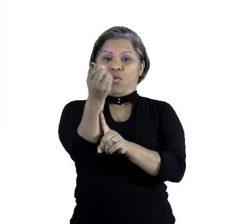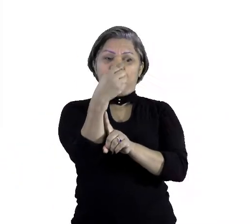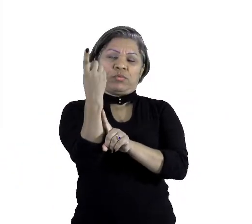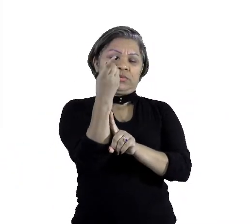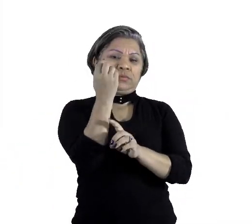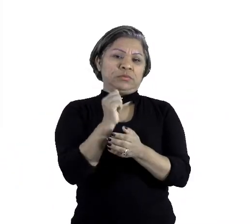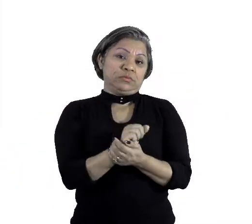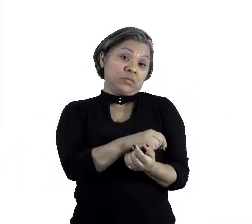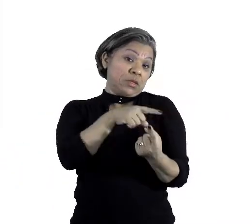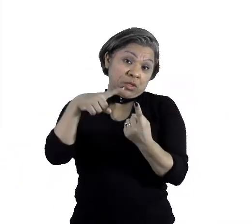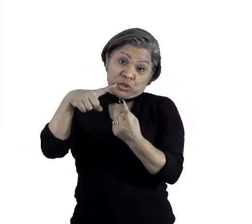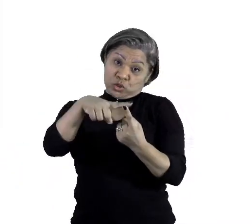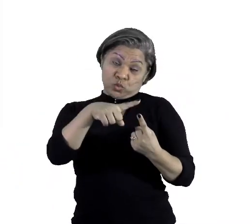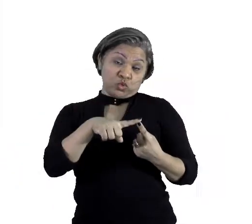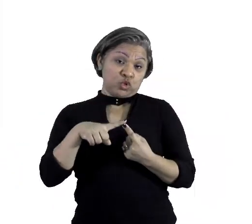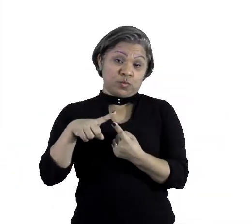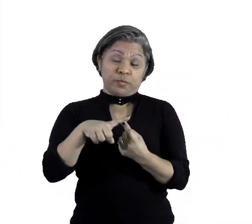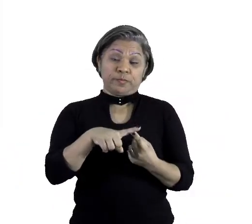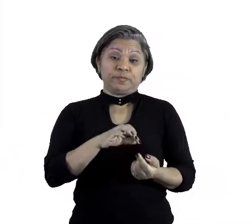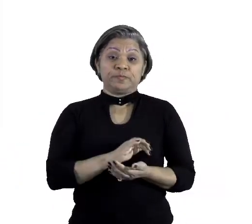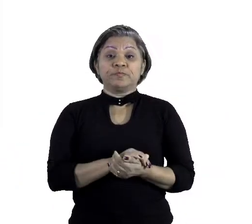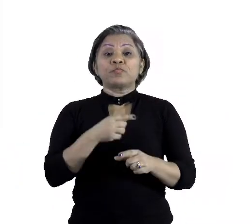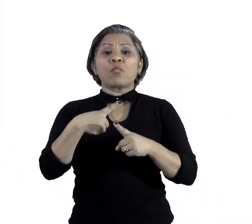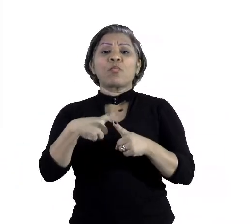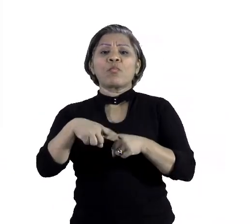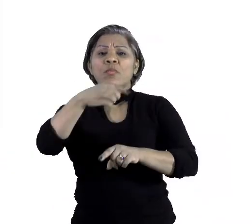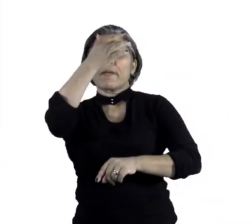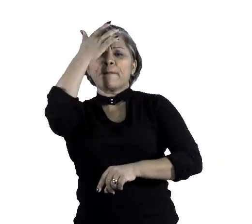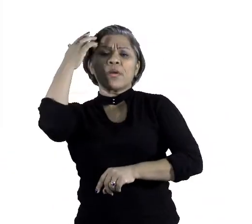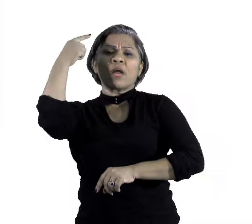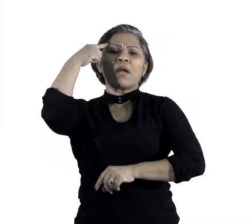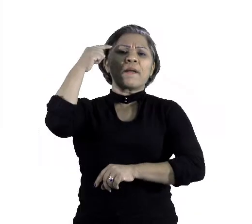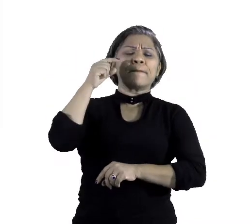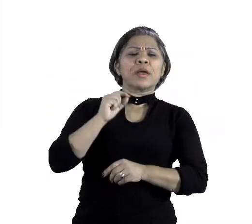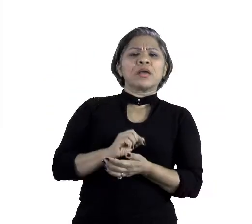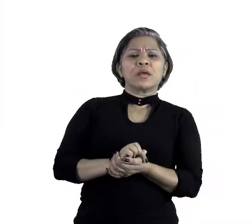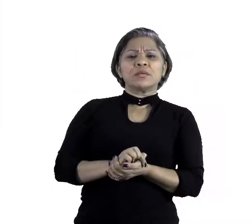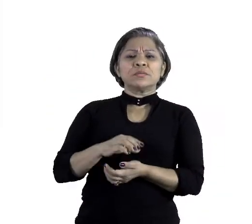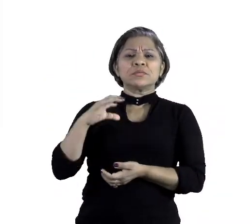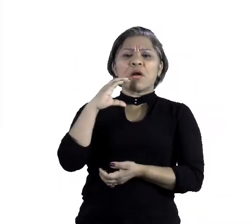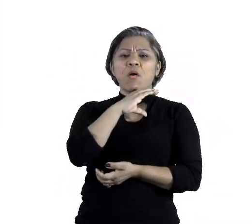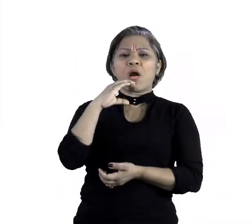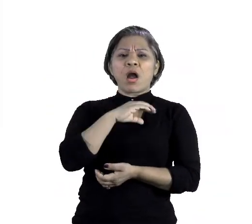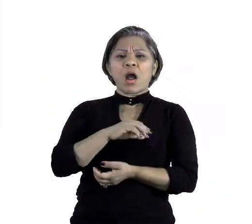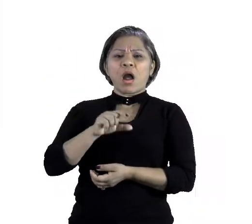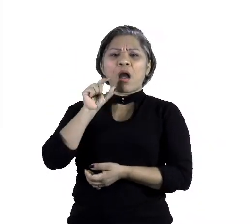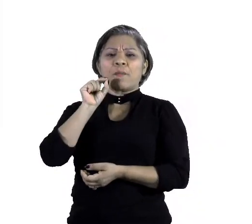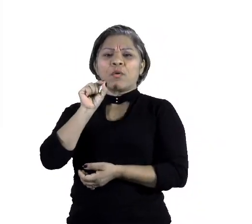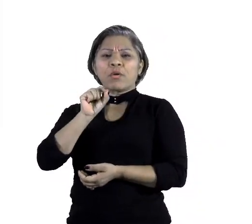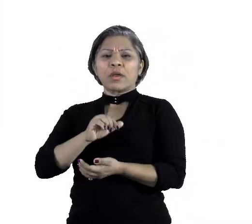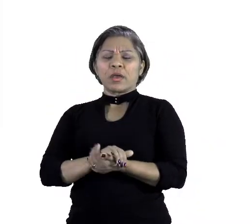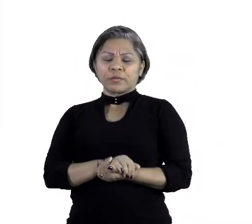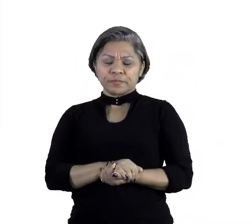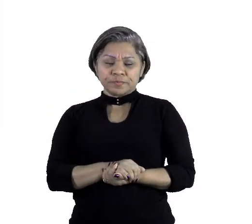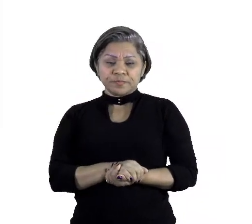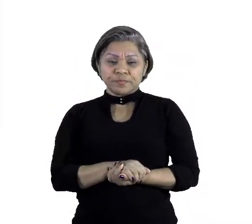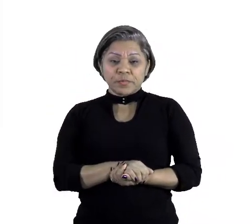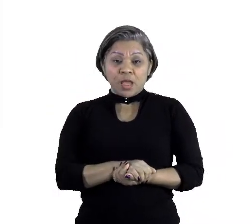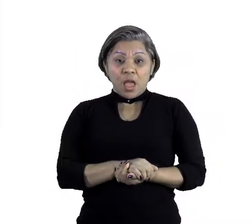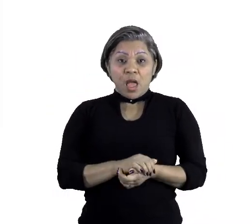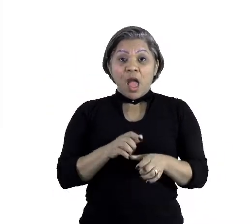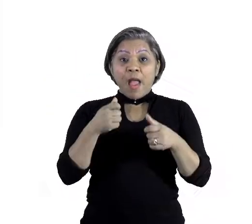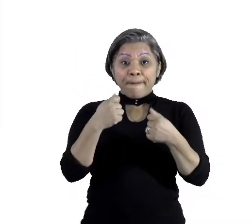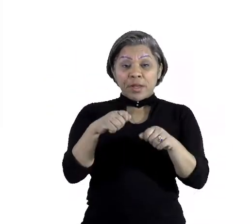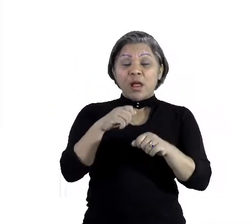irrigação. Porque as pessoas pensam logo, quando falam de irrigação, já lembra da irrigação de aspersão, né? A água jogada